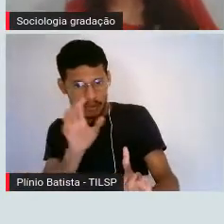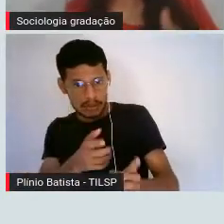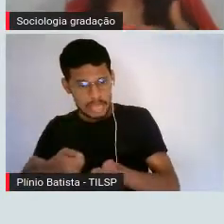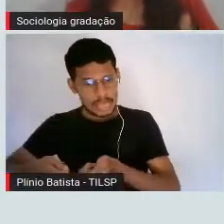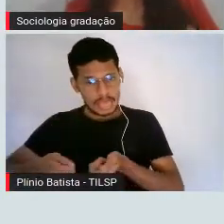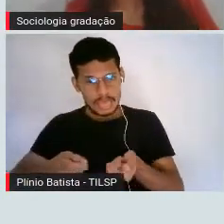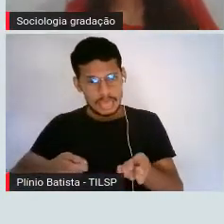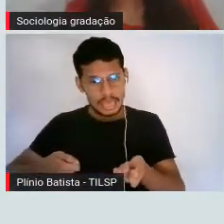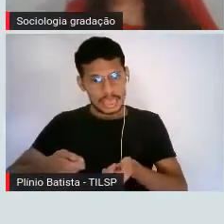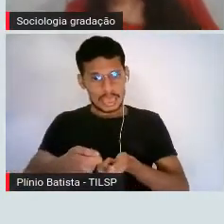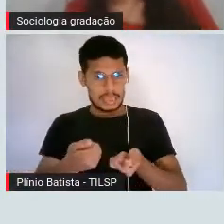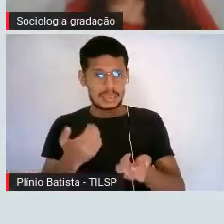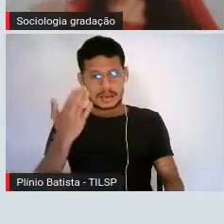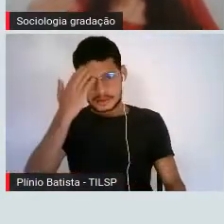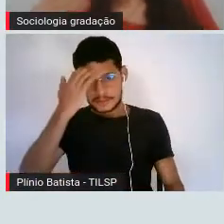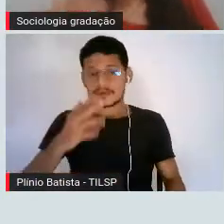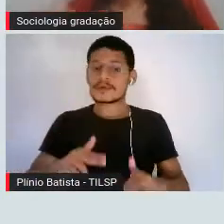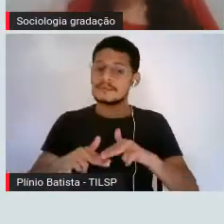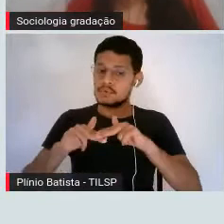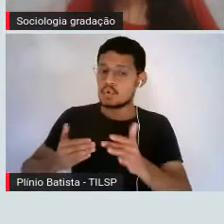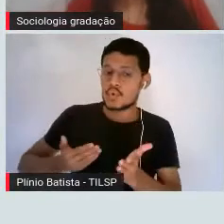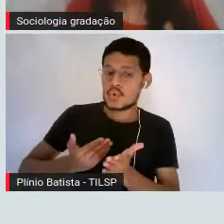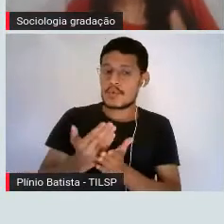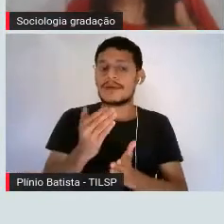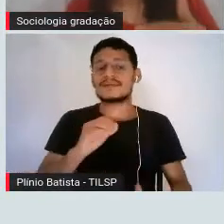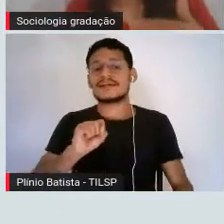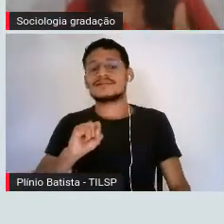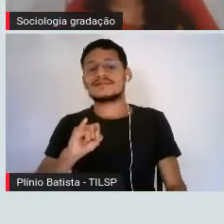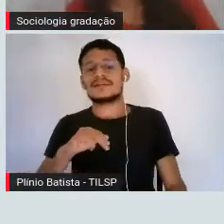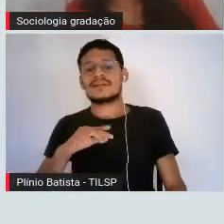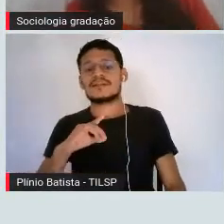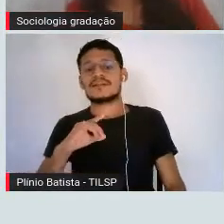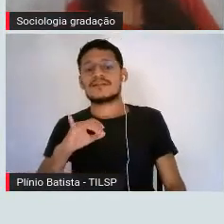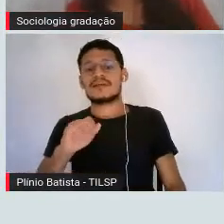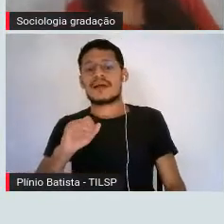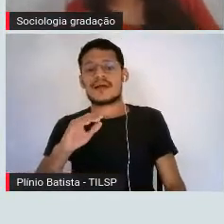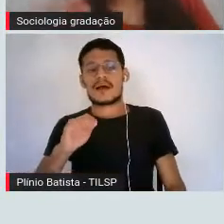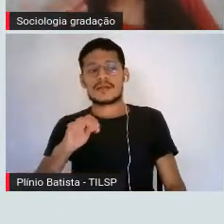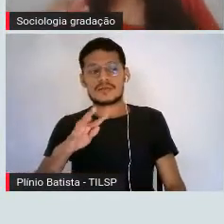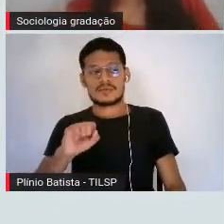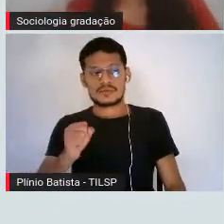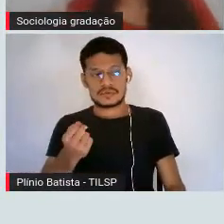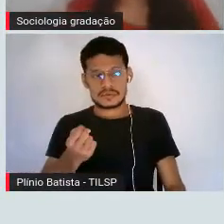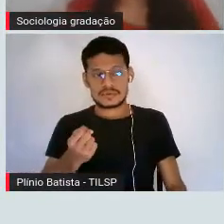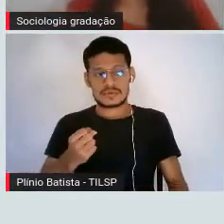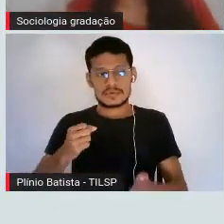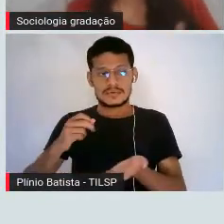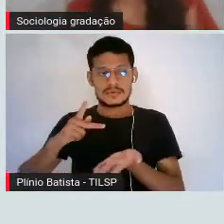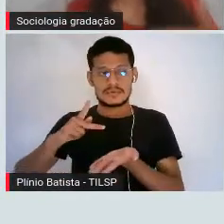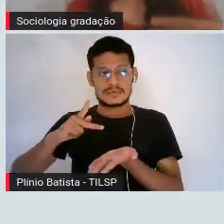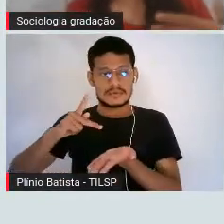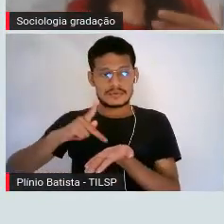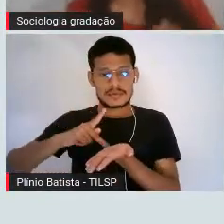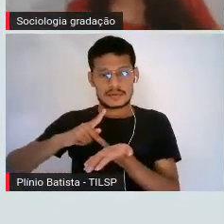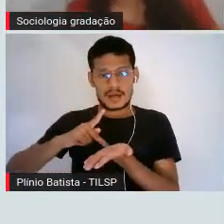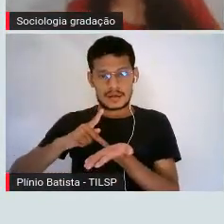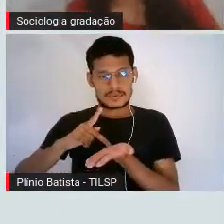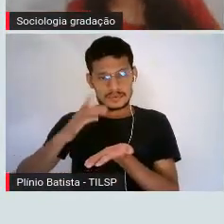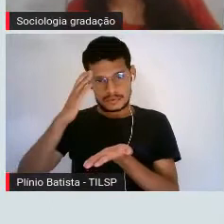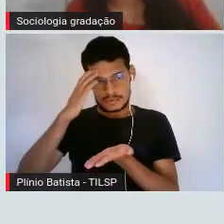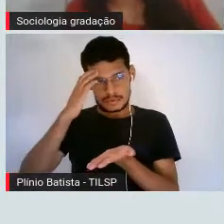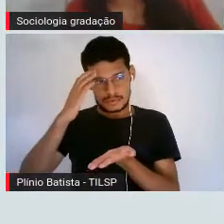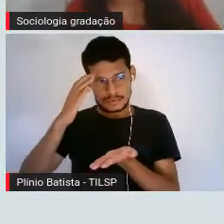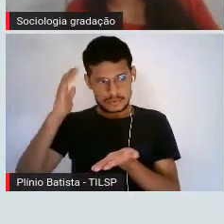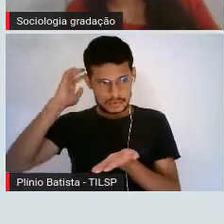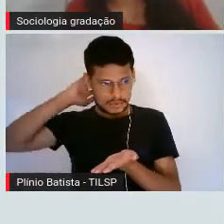processos dos sindicatos para reivindicalizar estruturas de Estado, estruturas de trabalho e